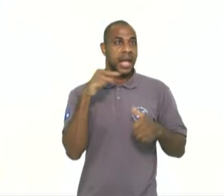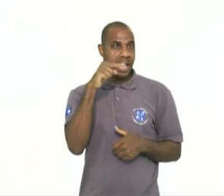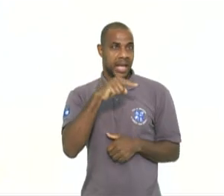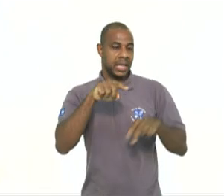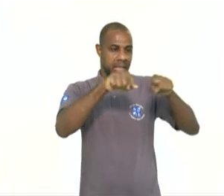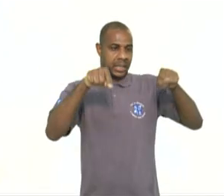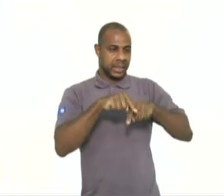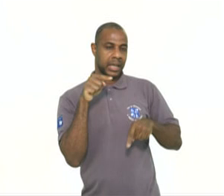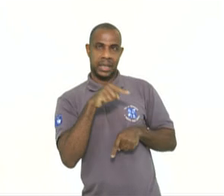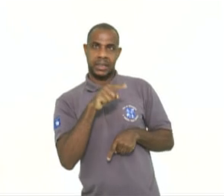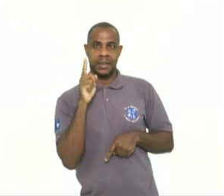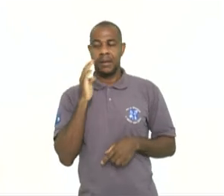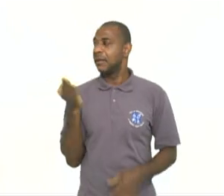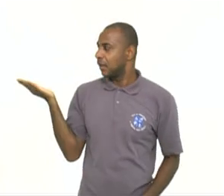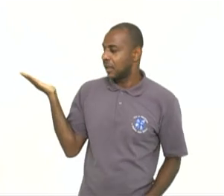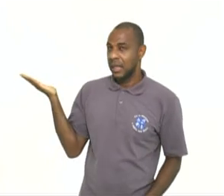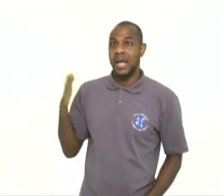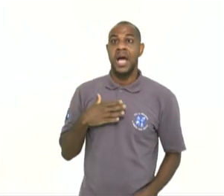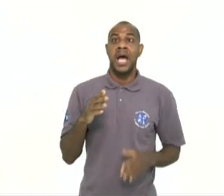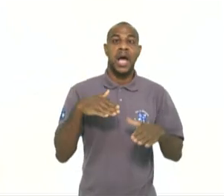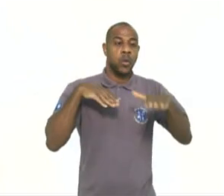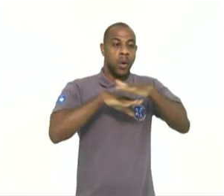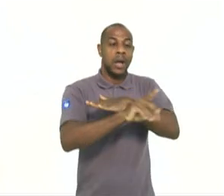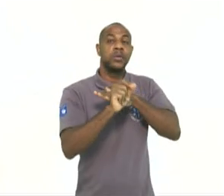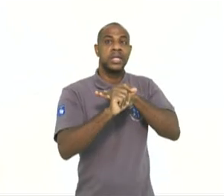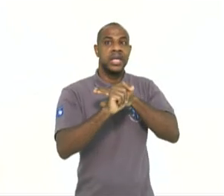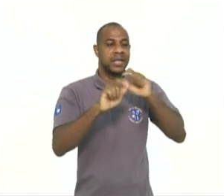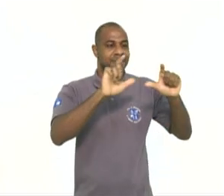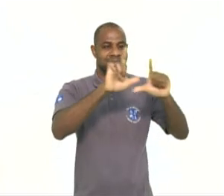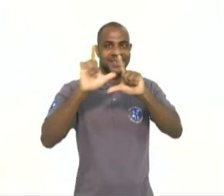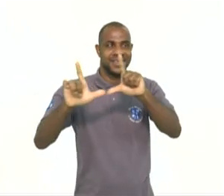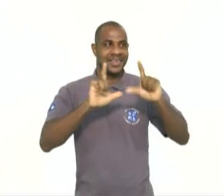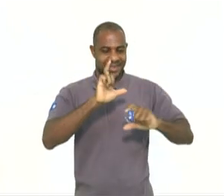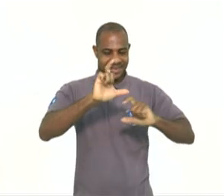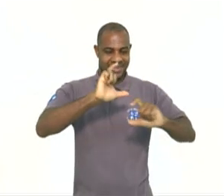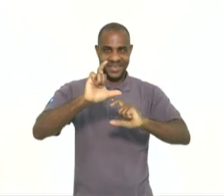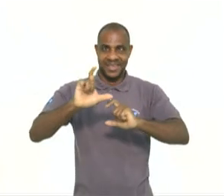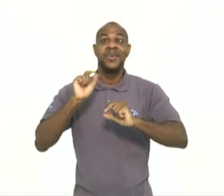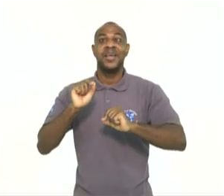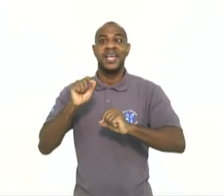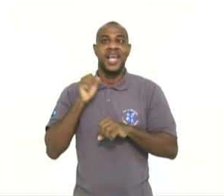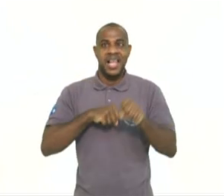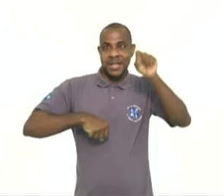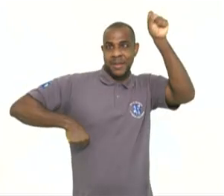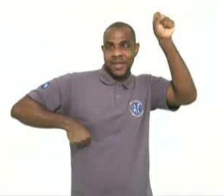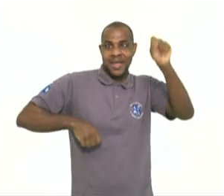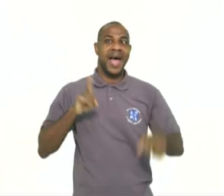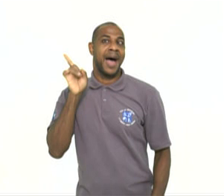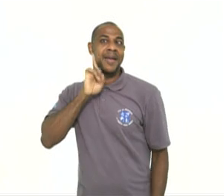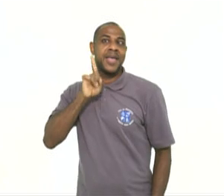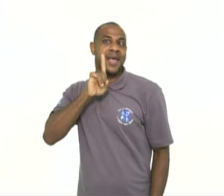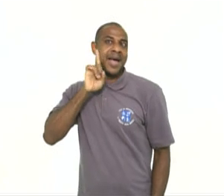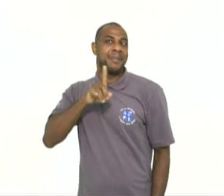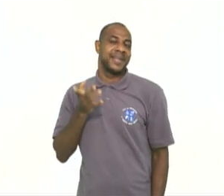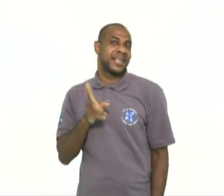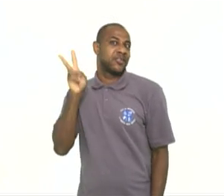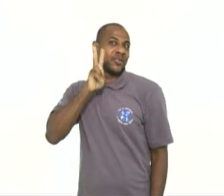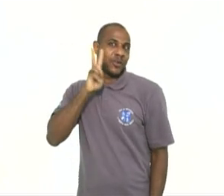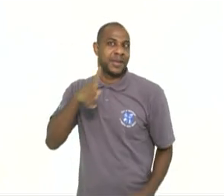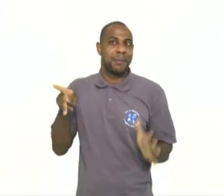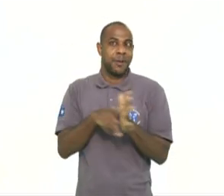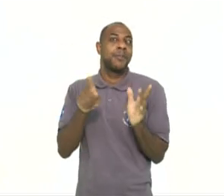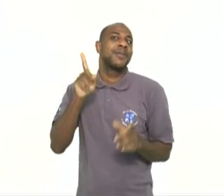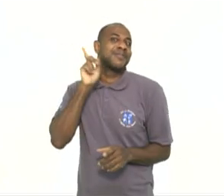sala a gente guarda os gibis americanos neotimes dos super-heróis né o juiz super-heróis eles são conhecidos porque geralmente